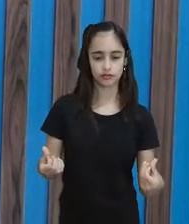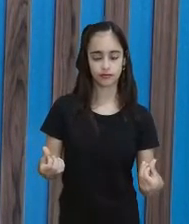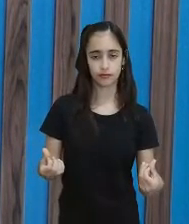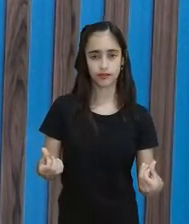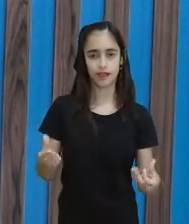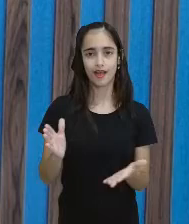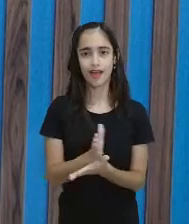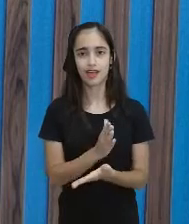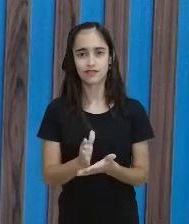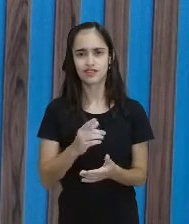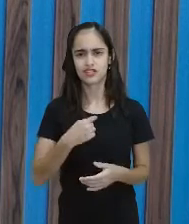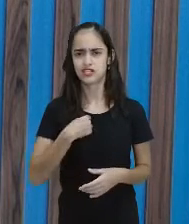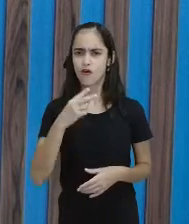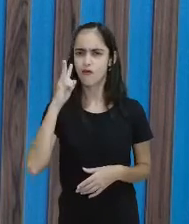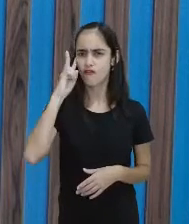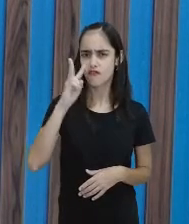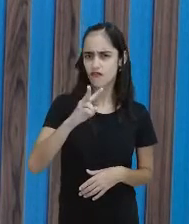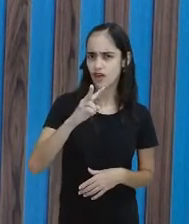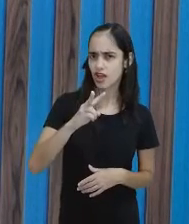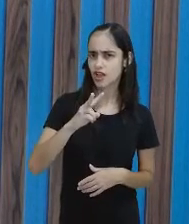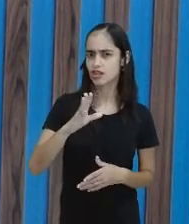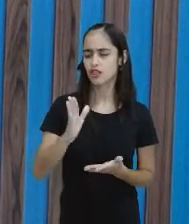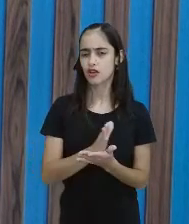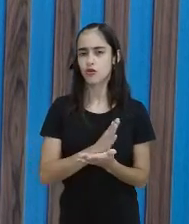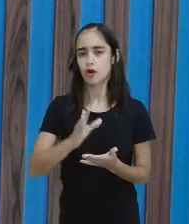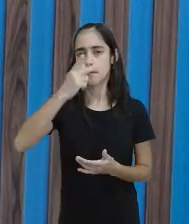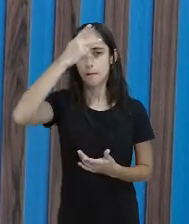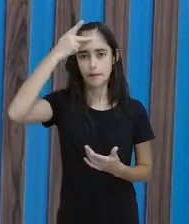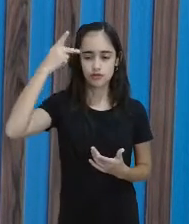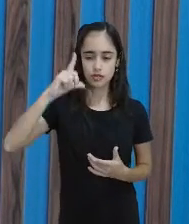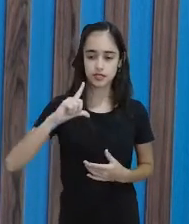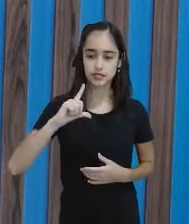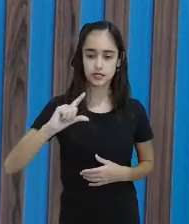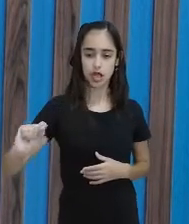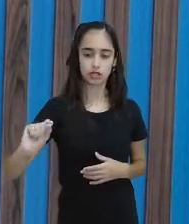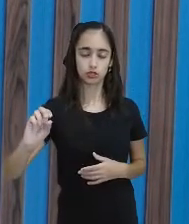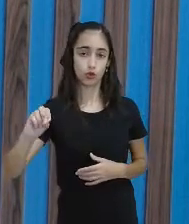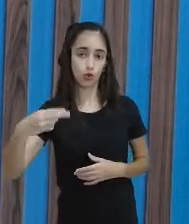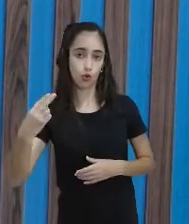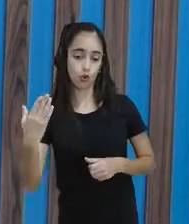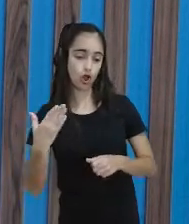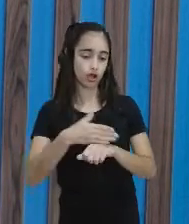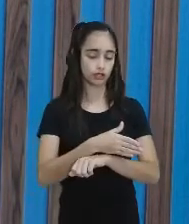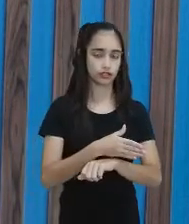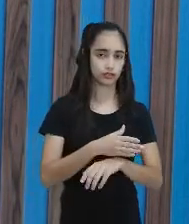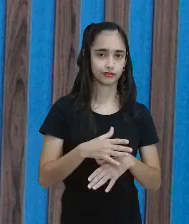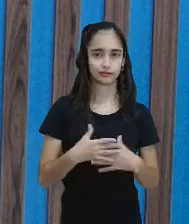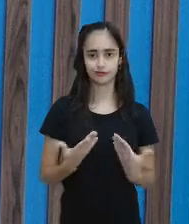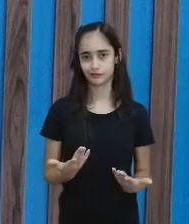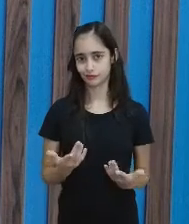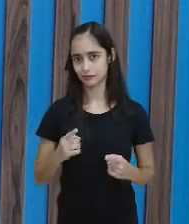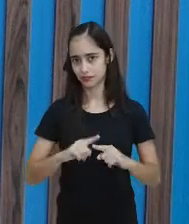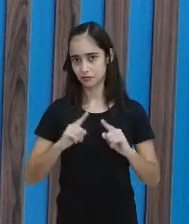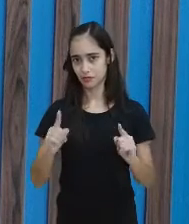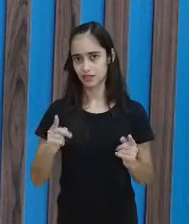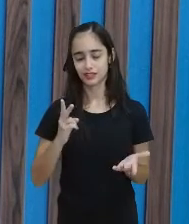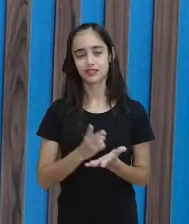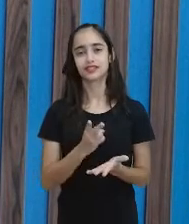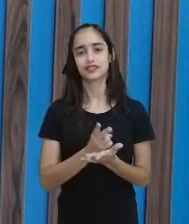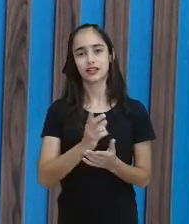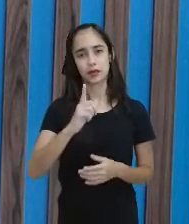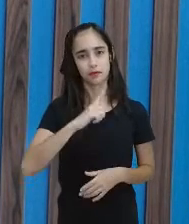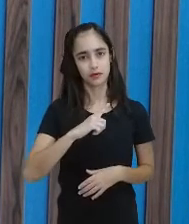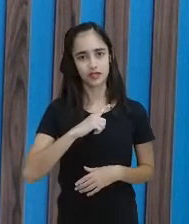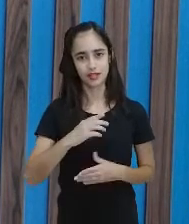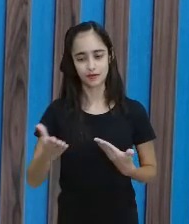líbero, né, que é um jogador que não ataca, é um jogador de defesa, ele faz sempre ali um revezamento